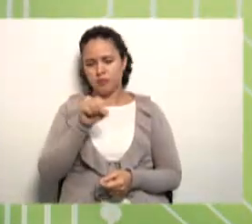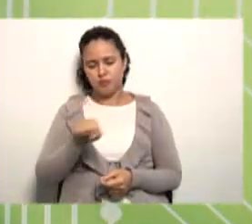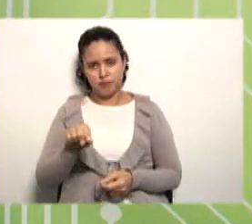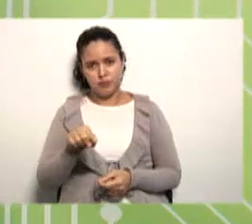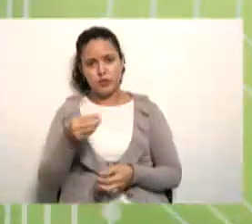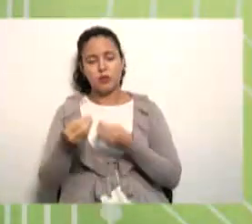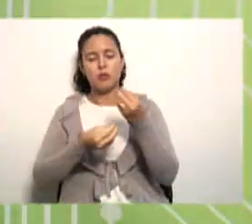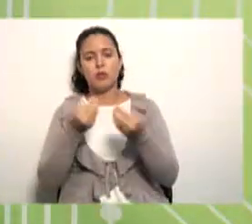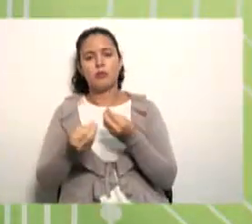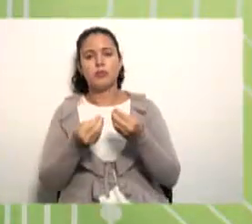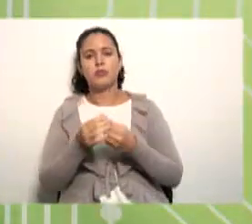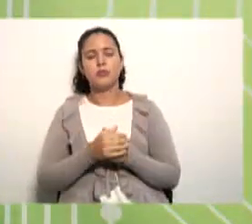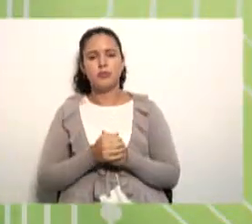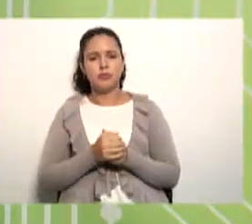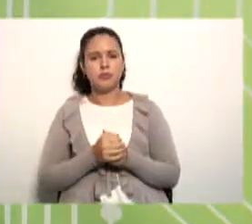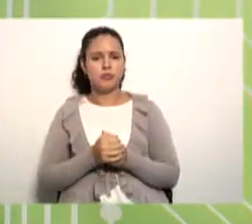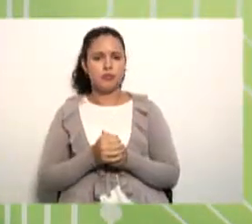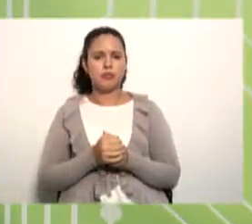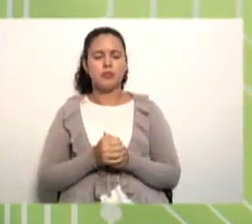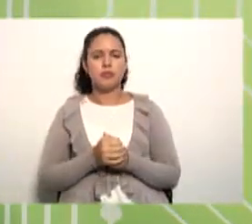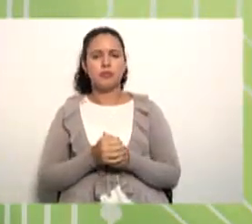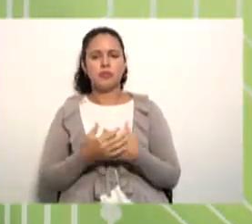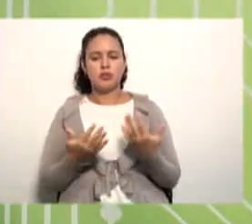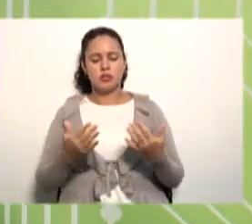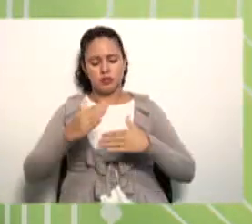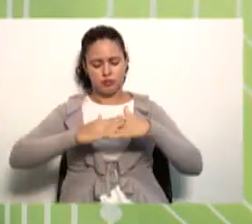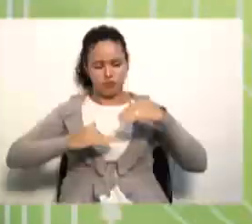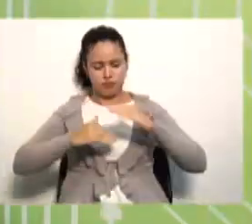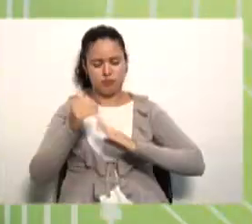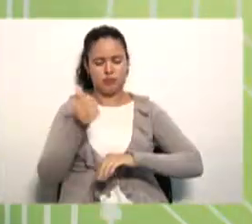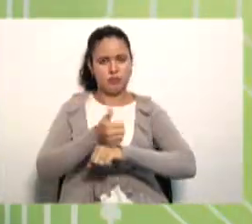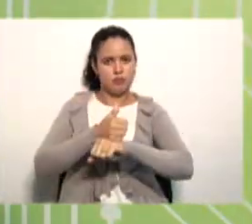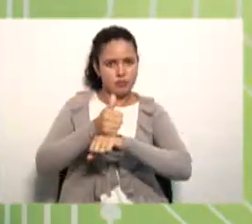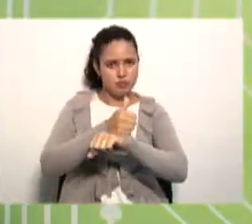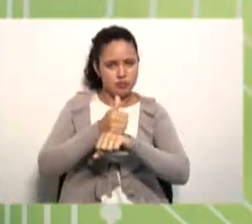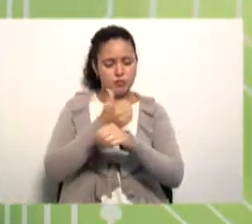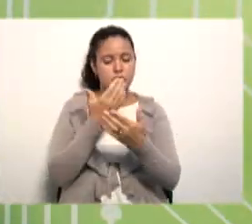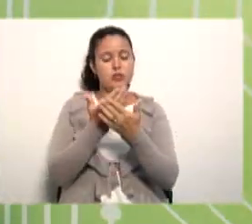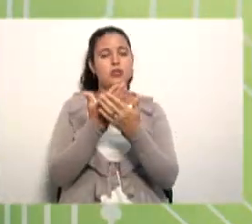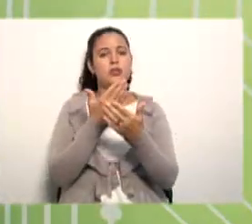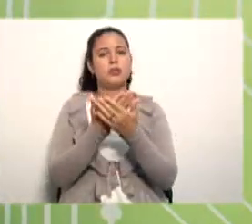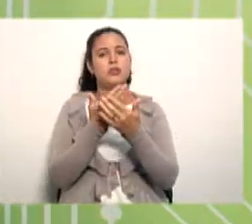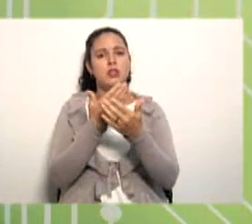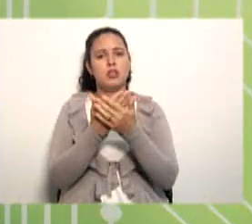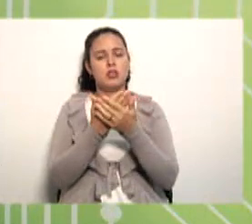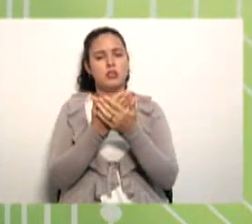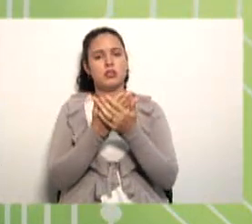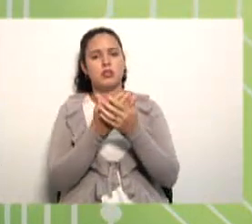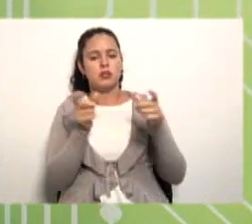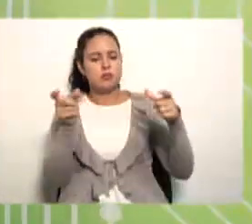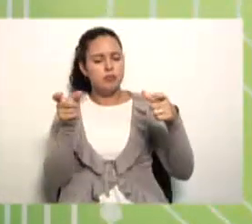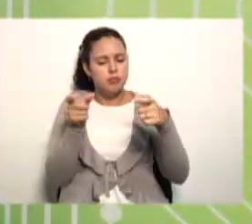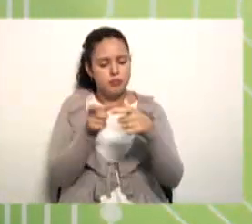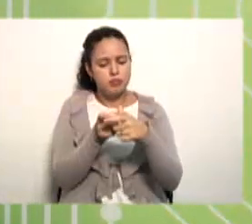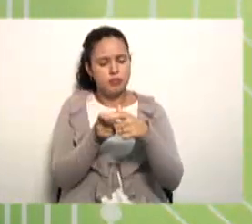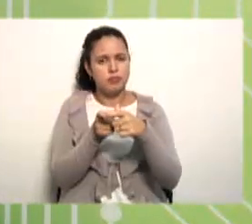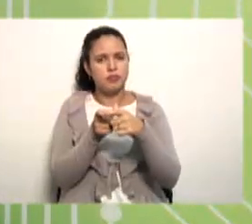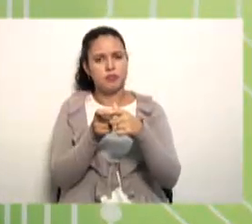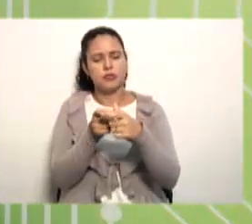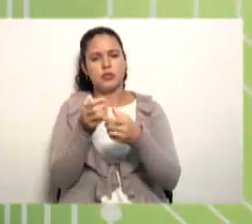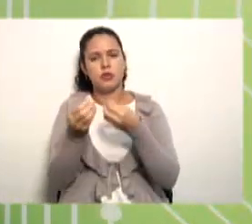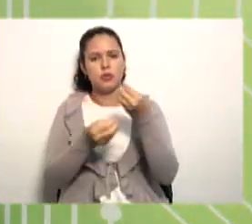uma insuficiência. Os economistas, então, eles vão estudar essa escassez dos recursos produtivos. Quando eu falo